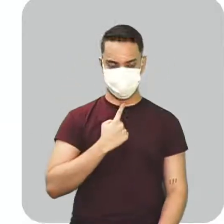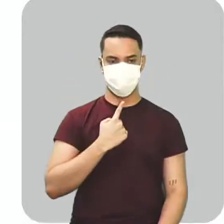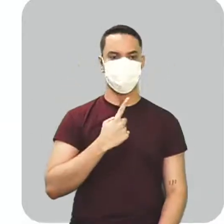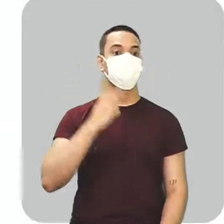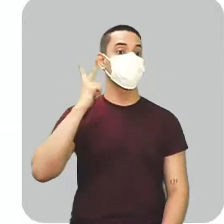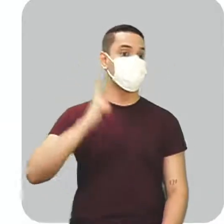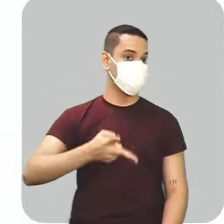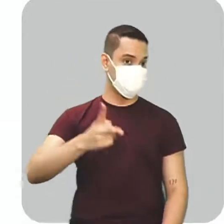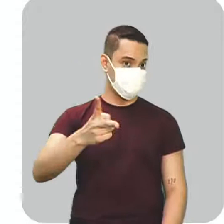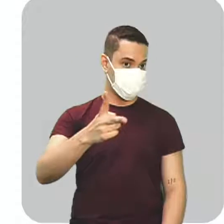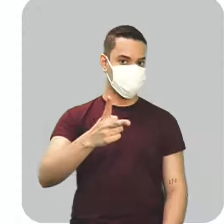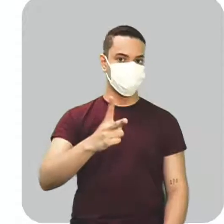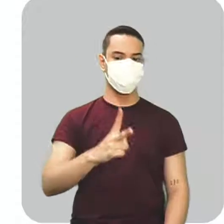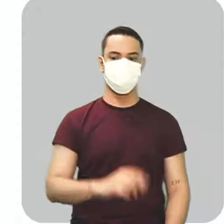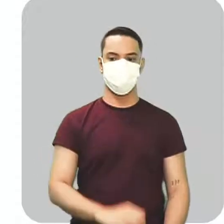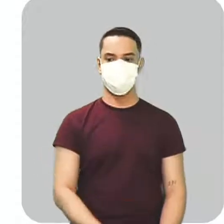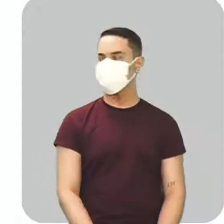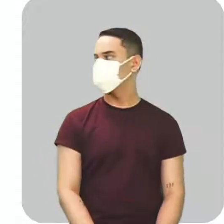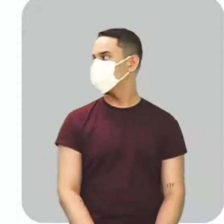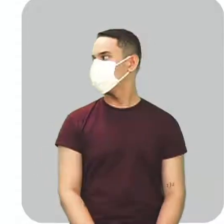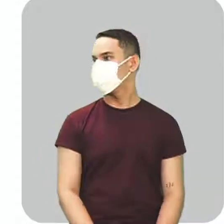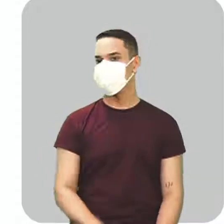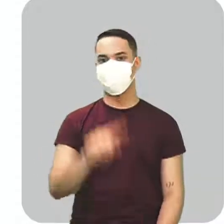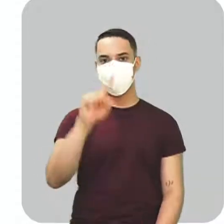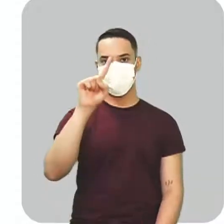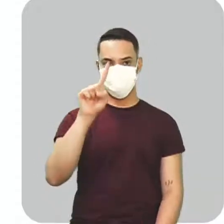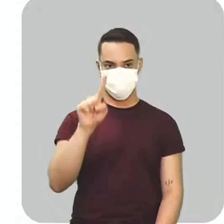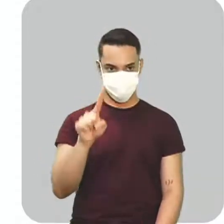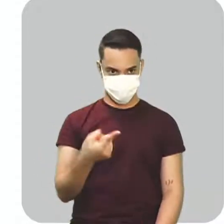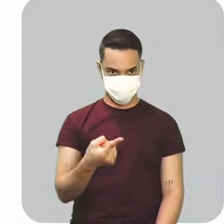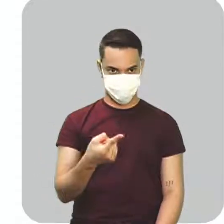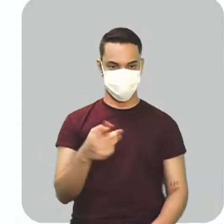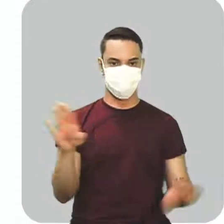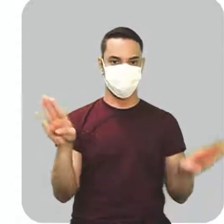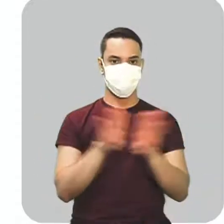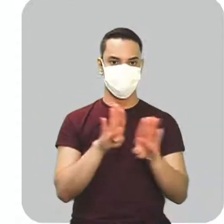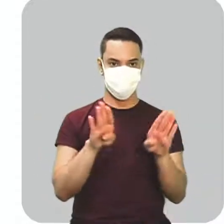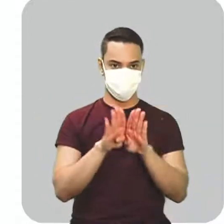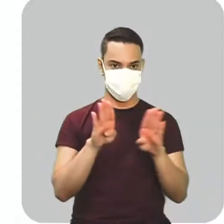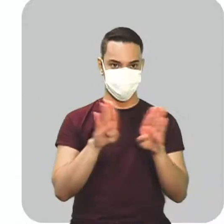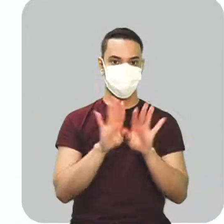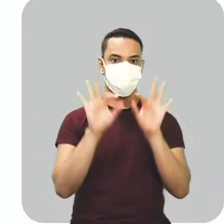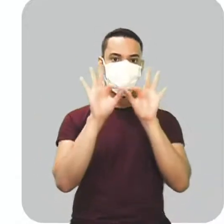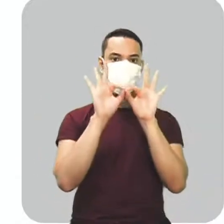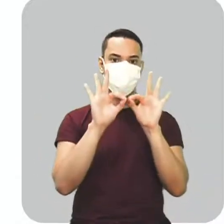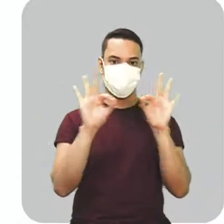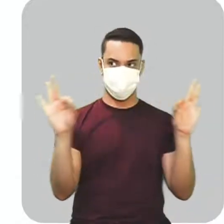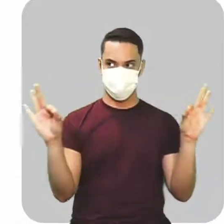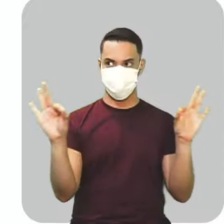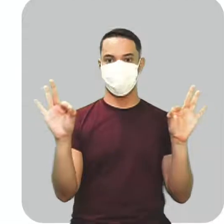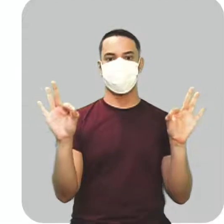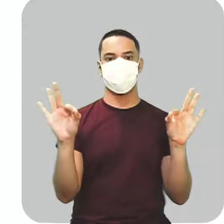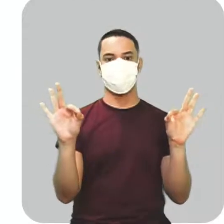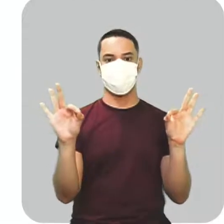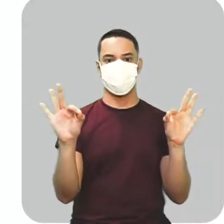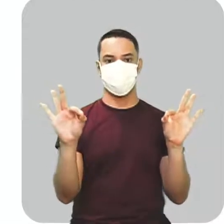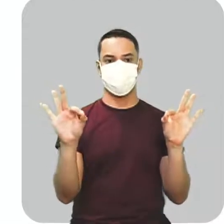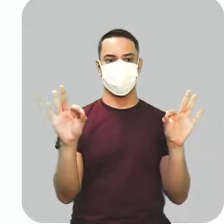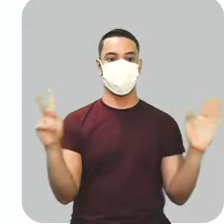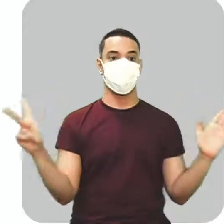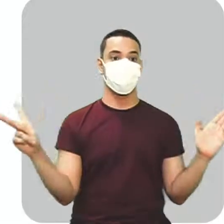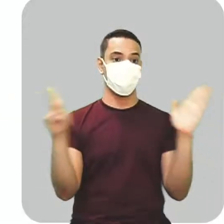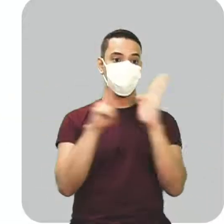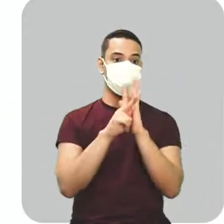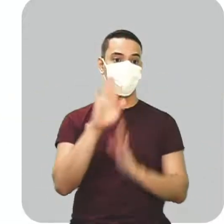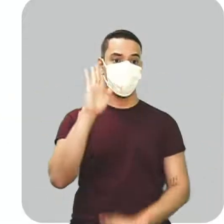Continuando aqui, meus queridos, a vírgula e as orações intercaladas, né? O próprio